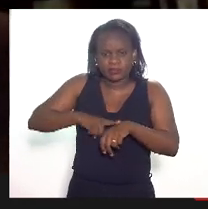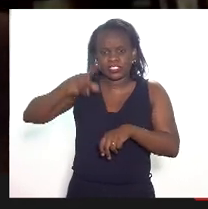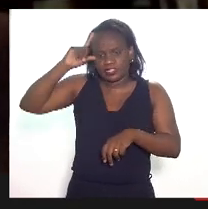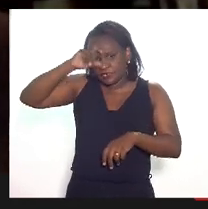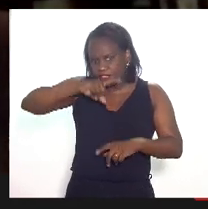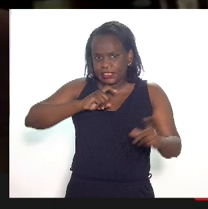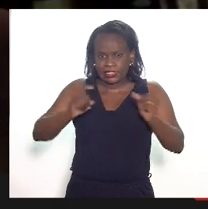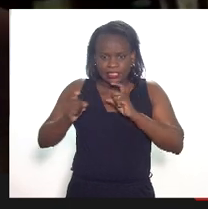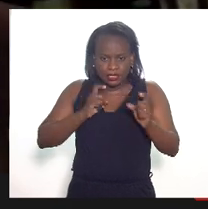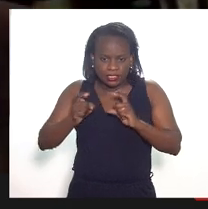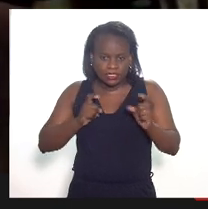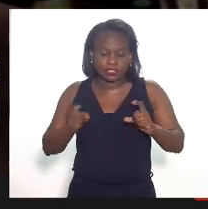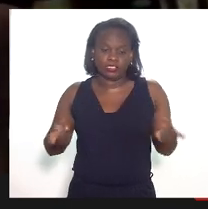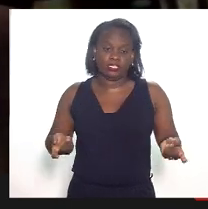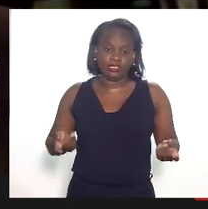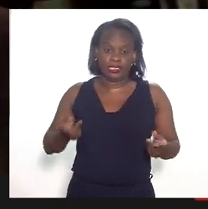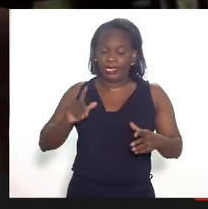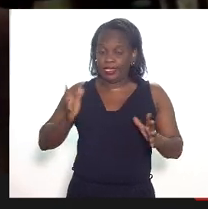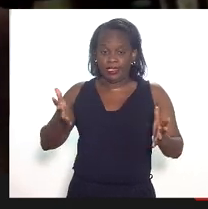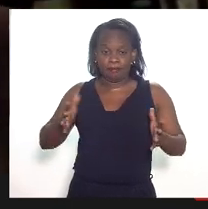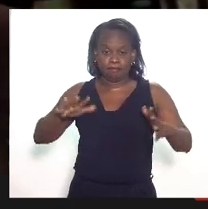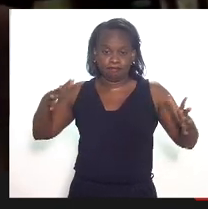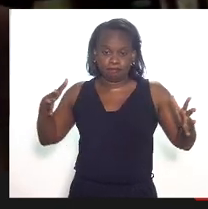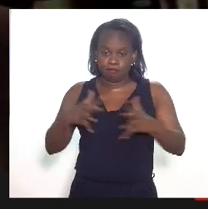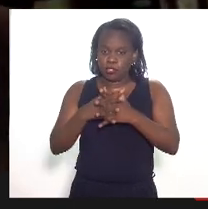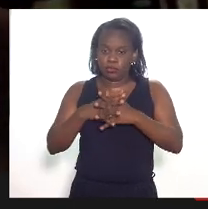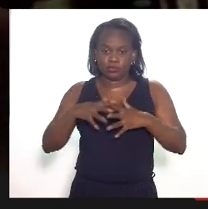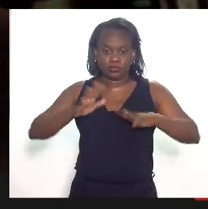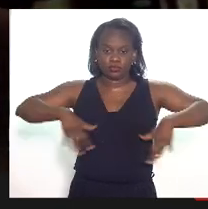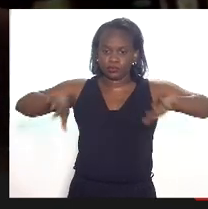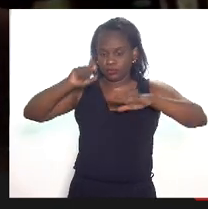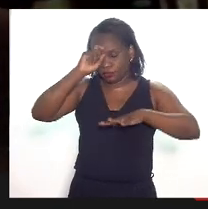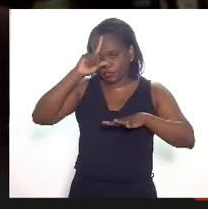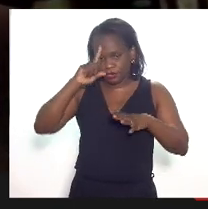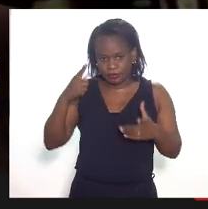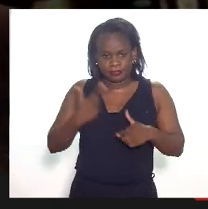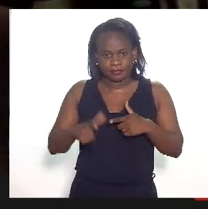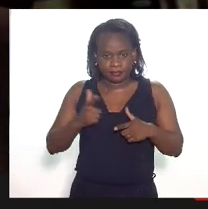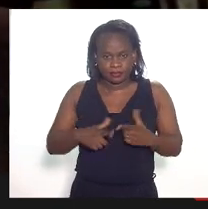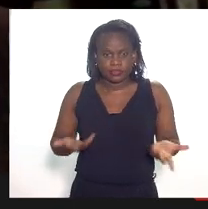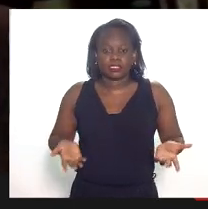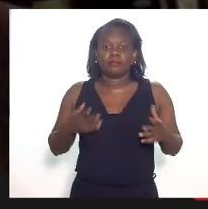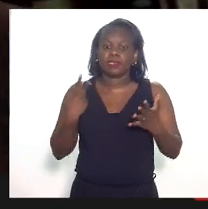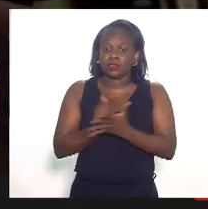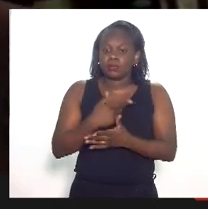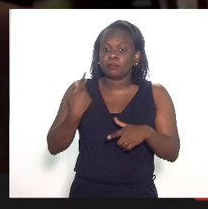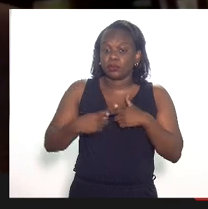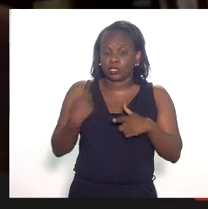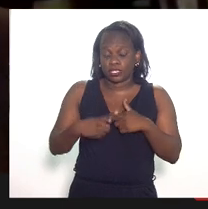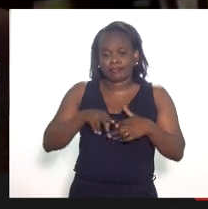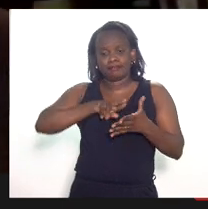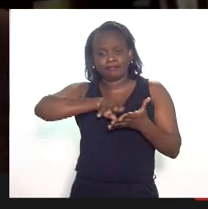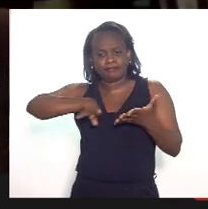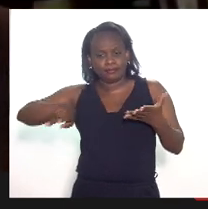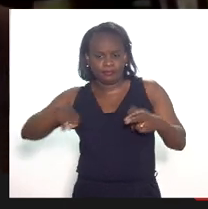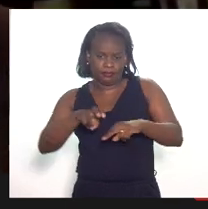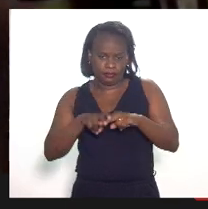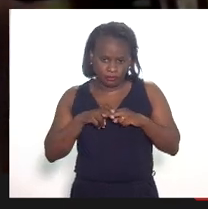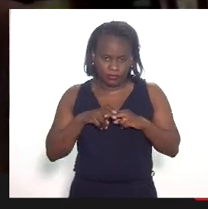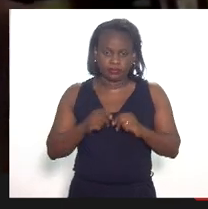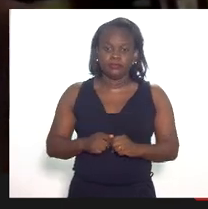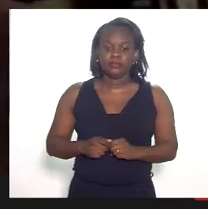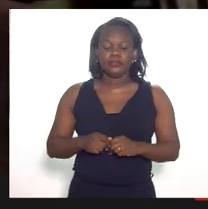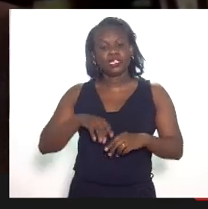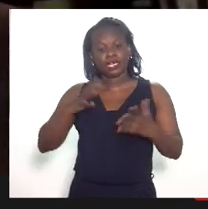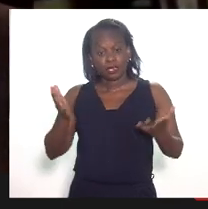essa discussão em pleno colapso da rede. E esse colapso está acontecendo por diversos motivos e razões.